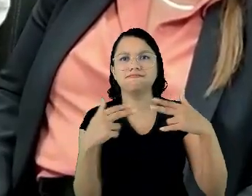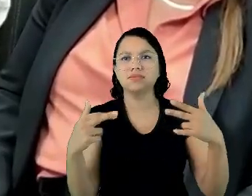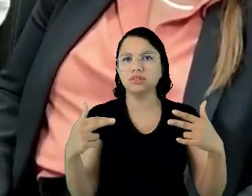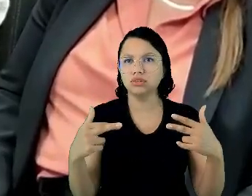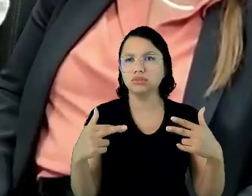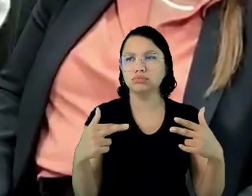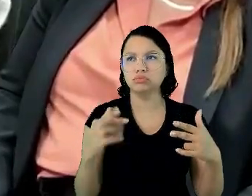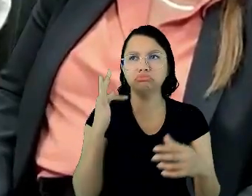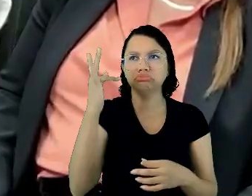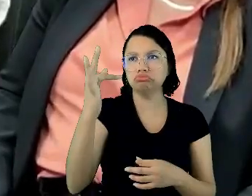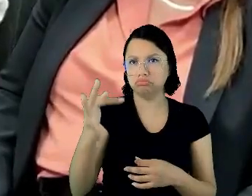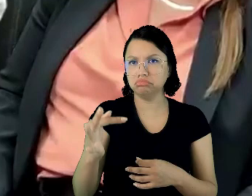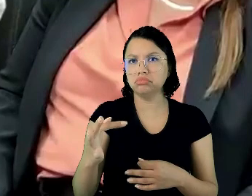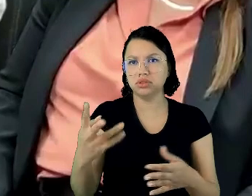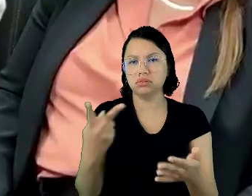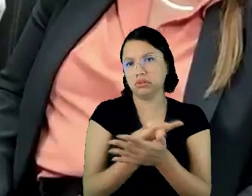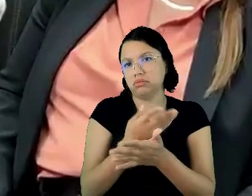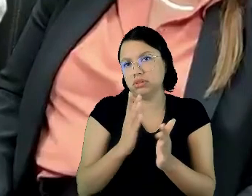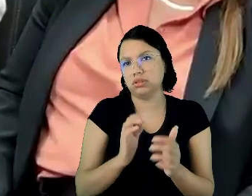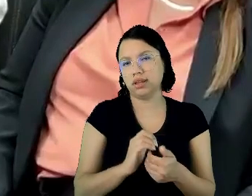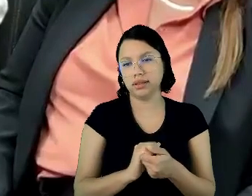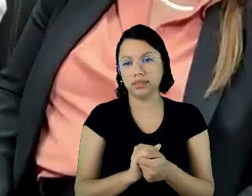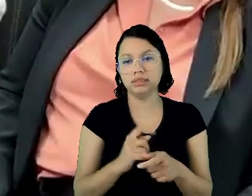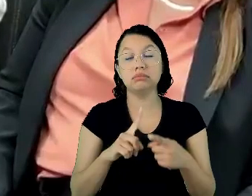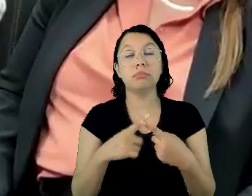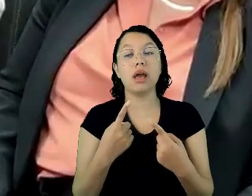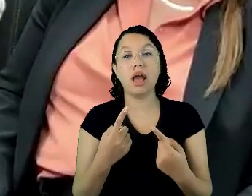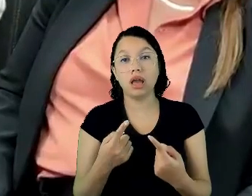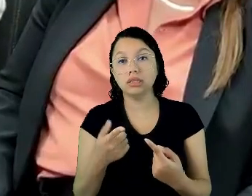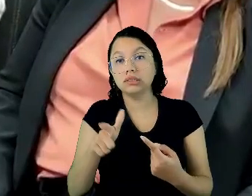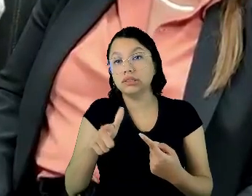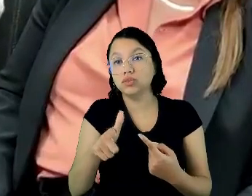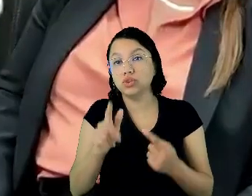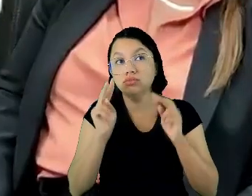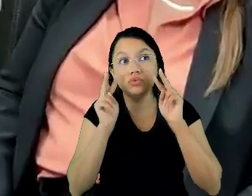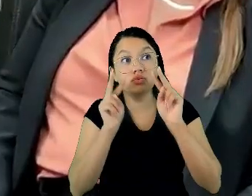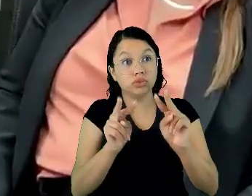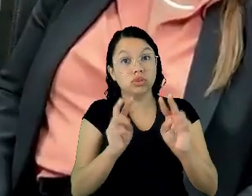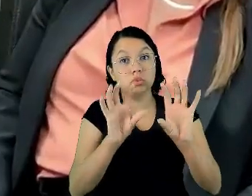poderia acontecer, mas não tínhamos visto dessa forma. Foi muito importante.